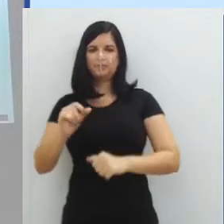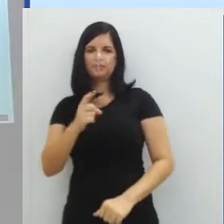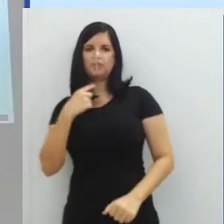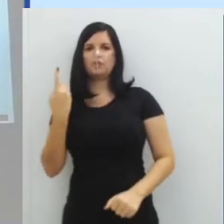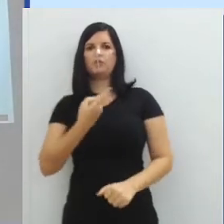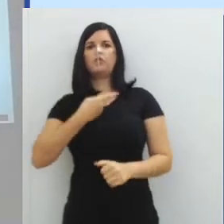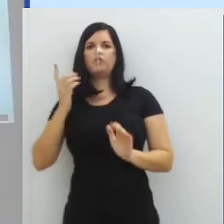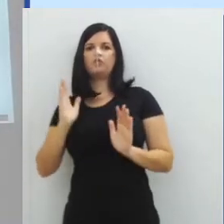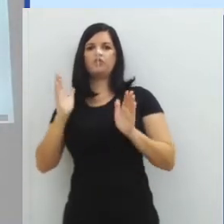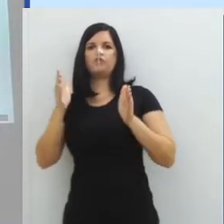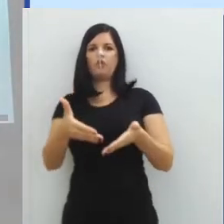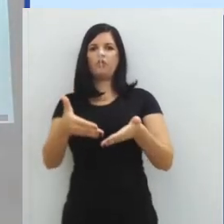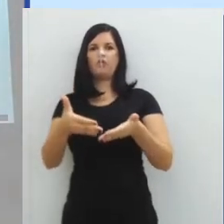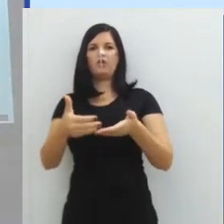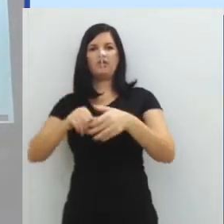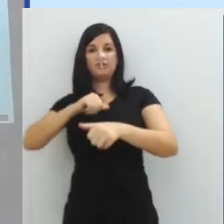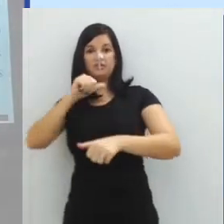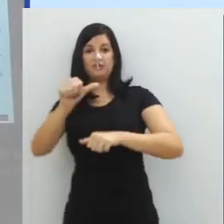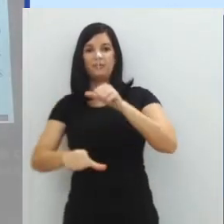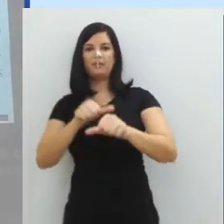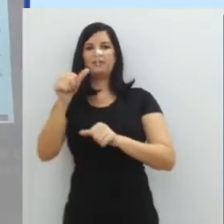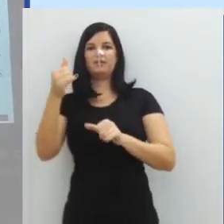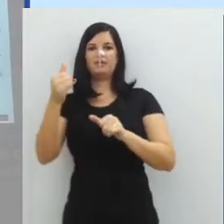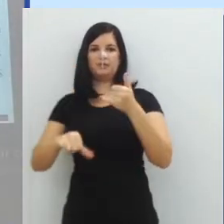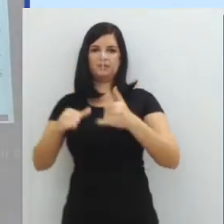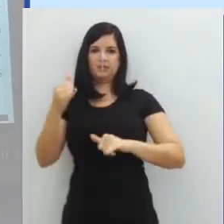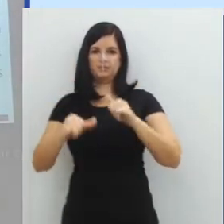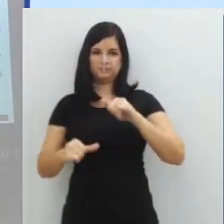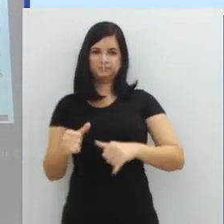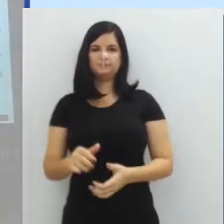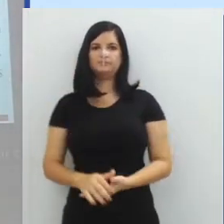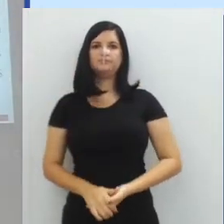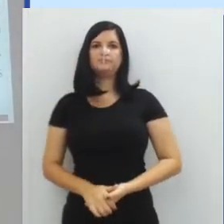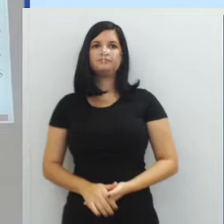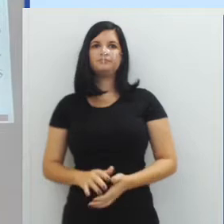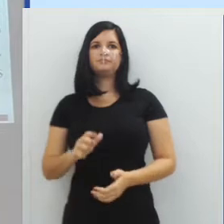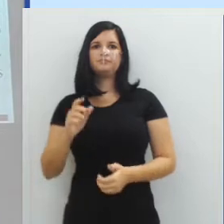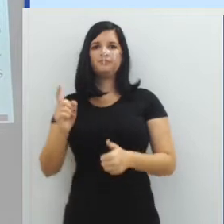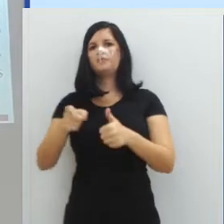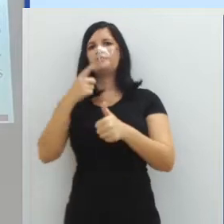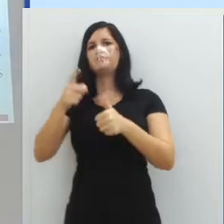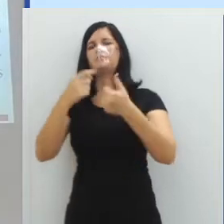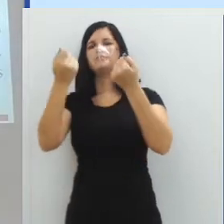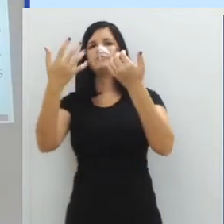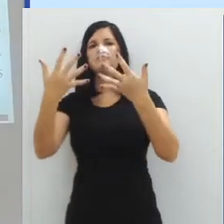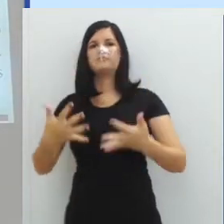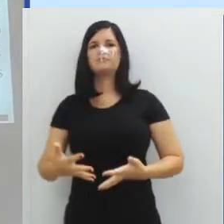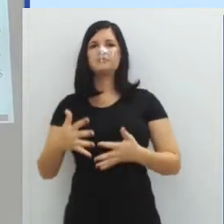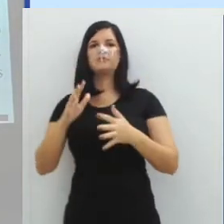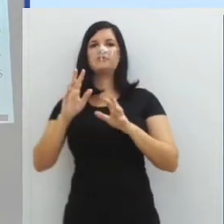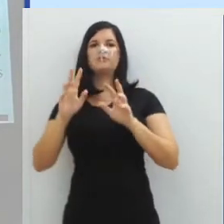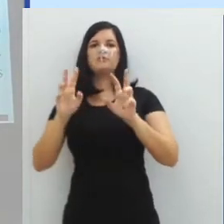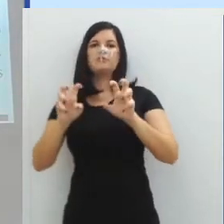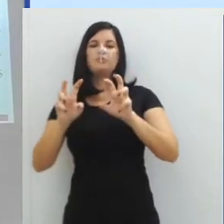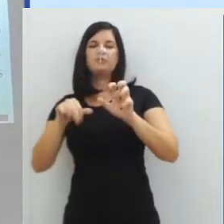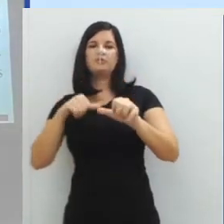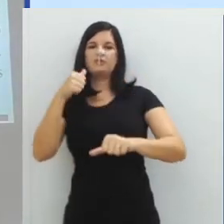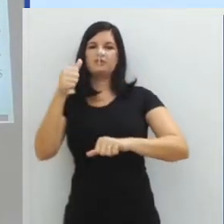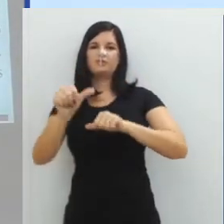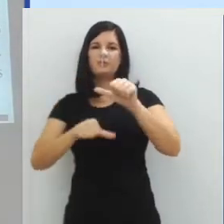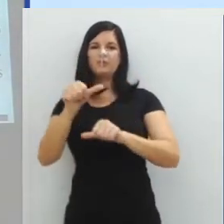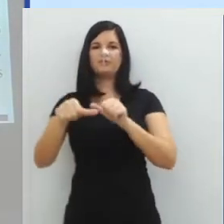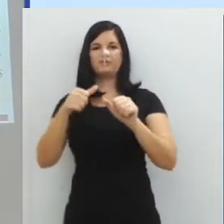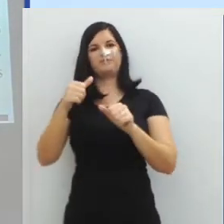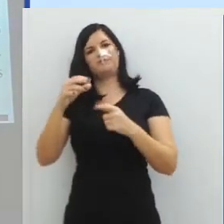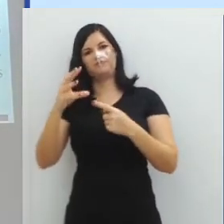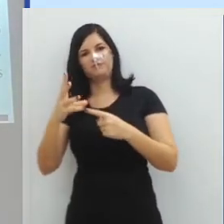nas transformações químicas. Tá certo? Primeiro, falando das transformações físicas, como eu trouxe